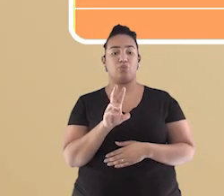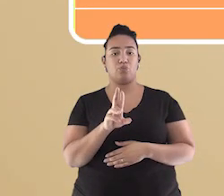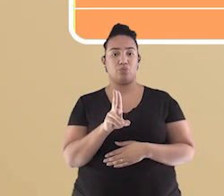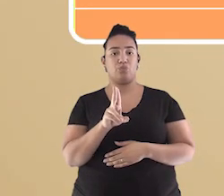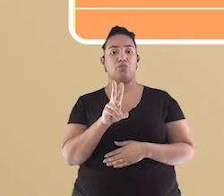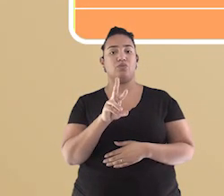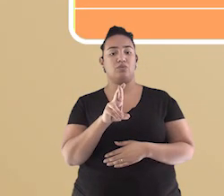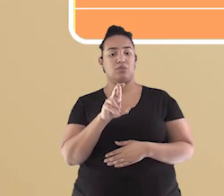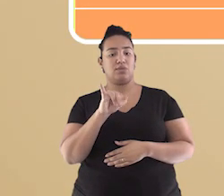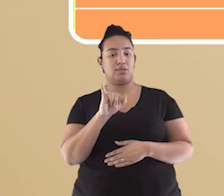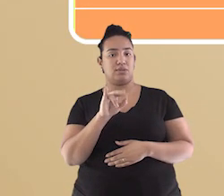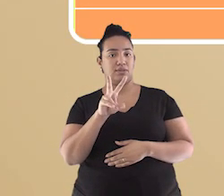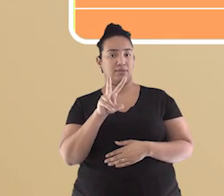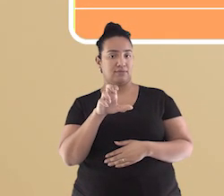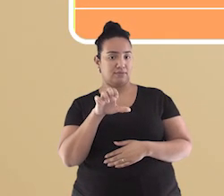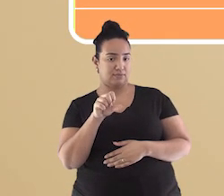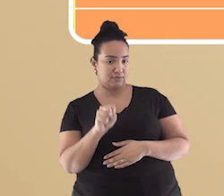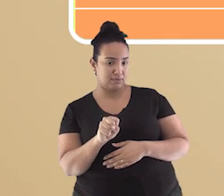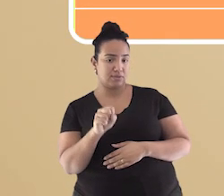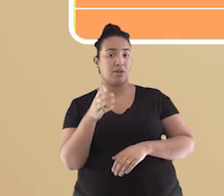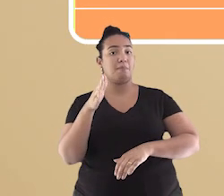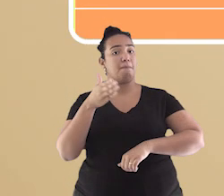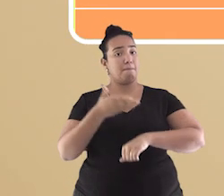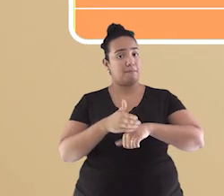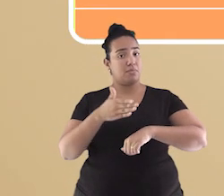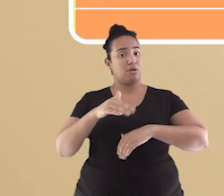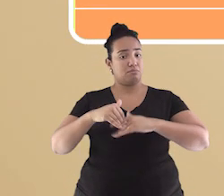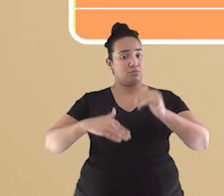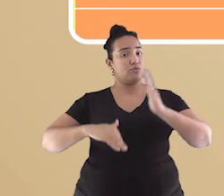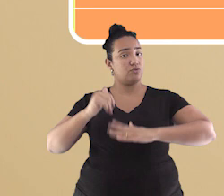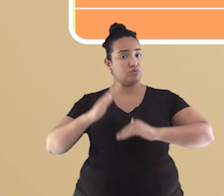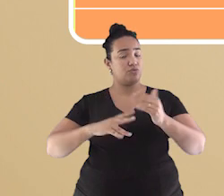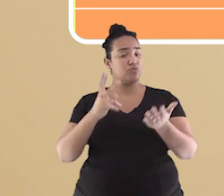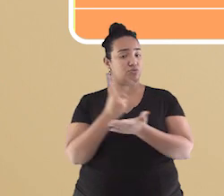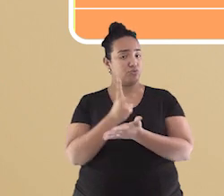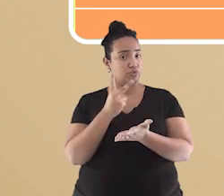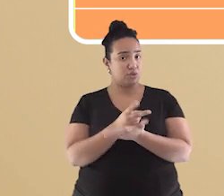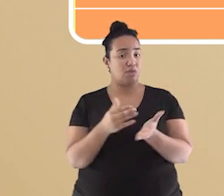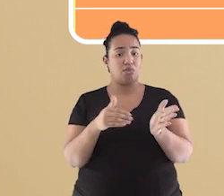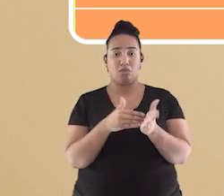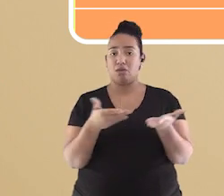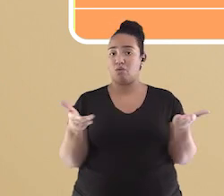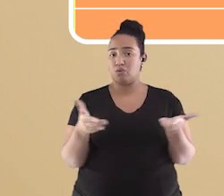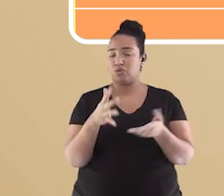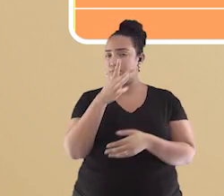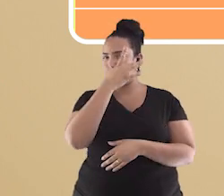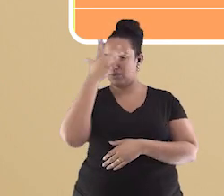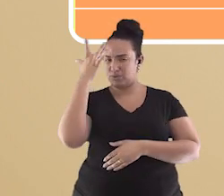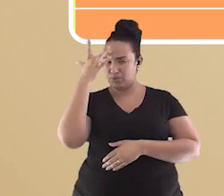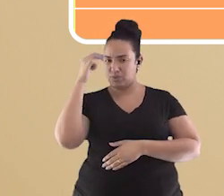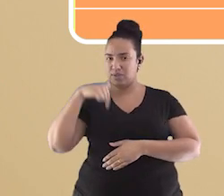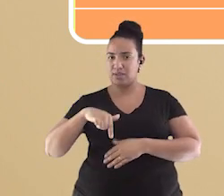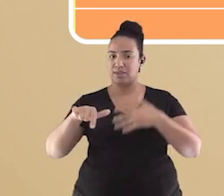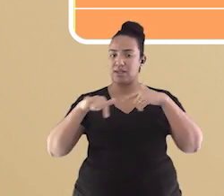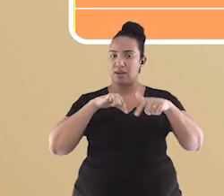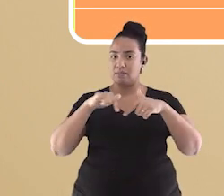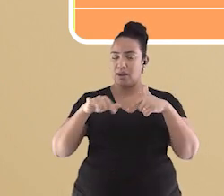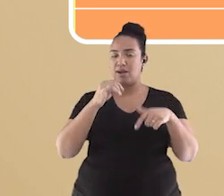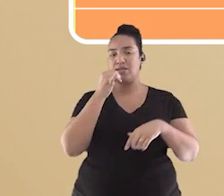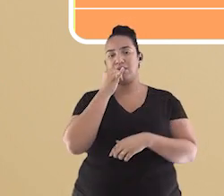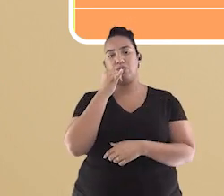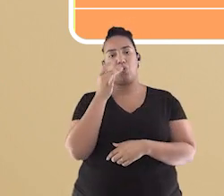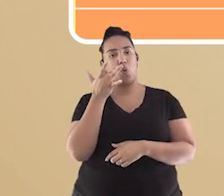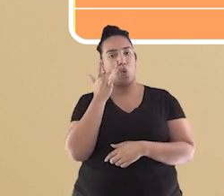Ourives ainda é uma profissão bastante comum hoje em dia. O ourives é a pessoa que trabalha com metais preciosos, como o ouro e a